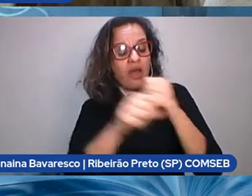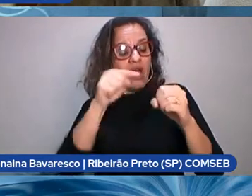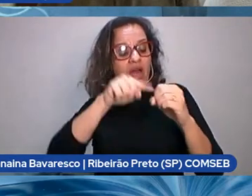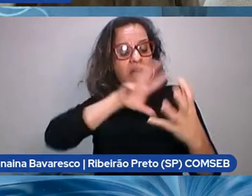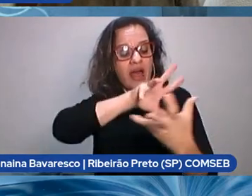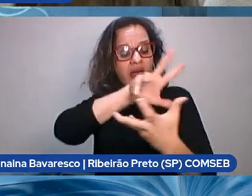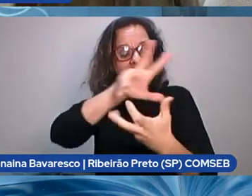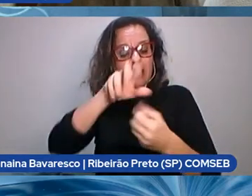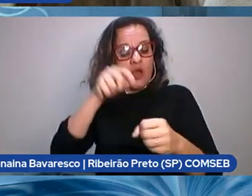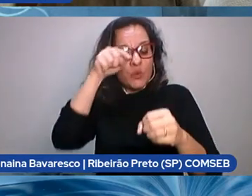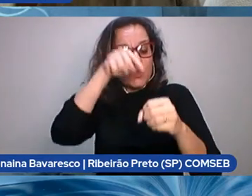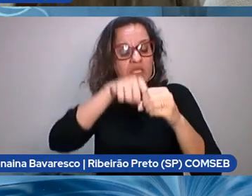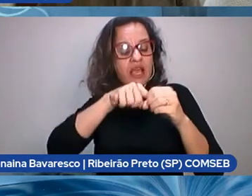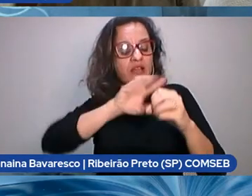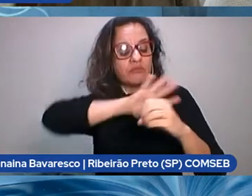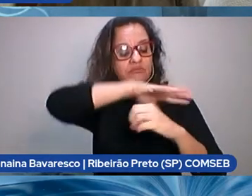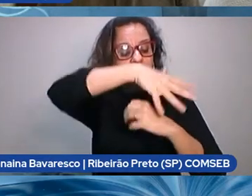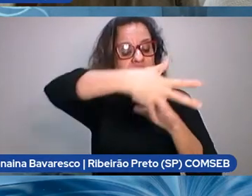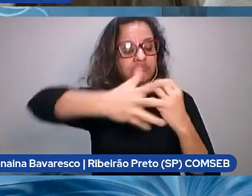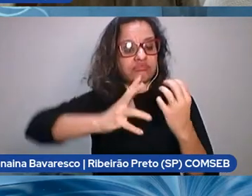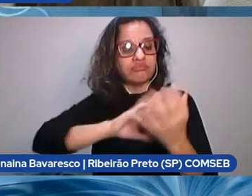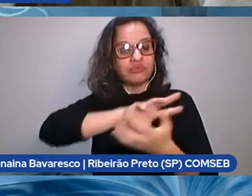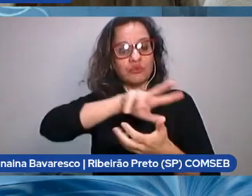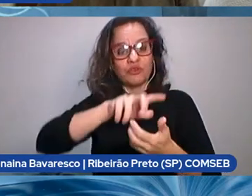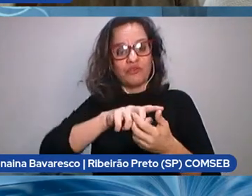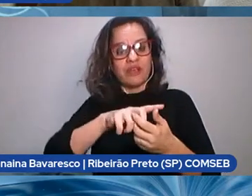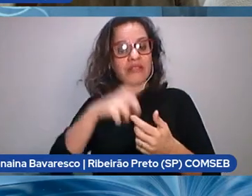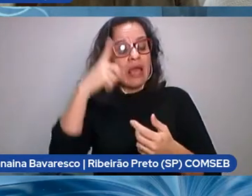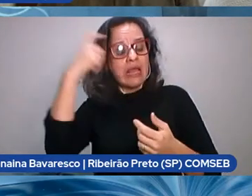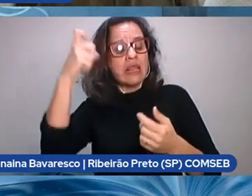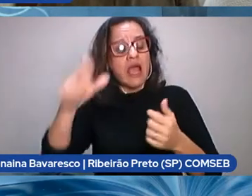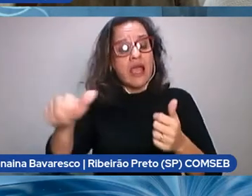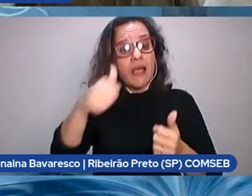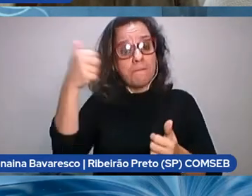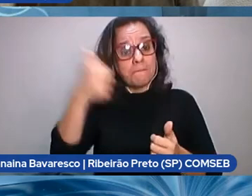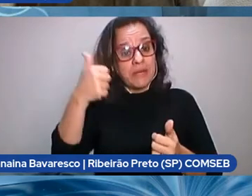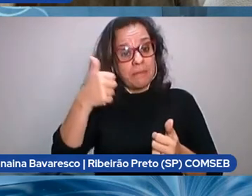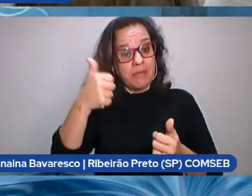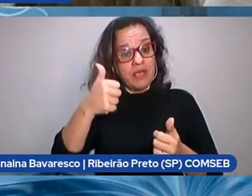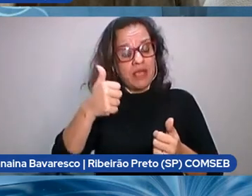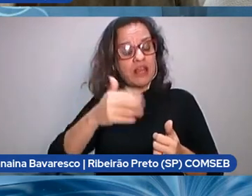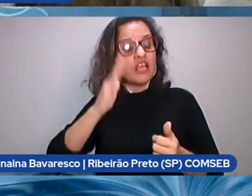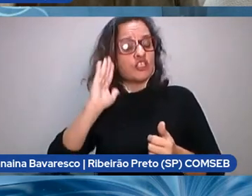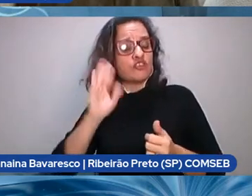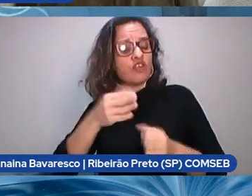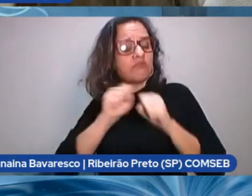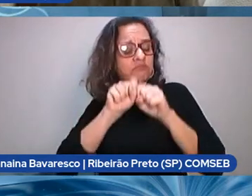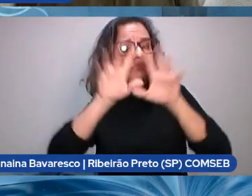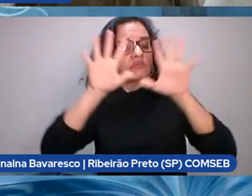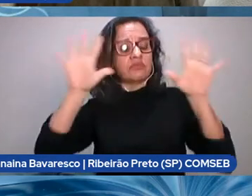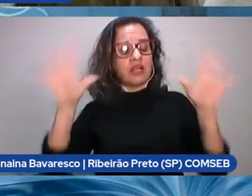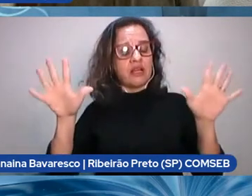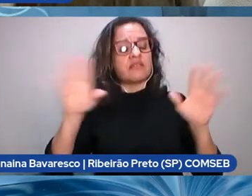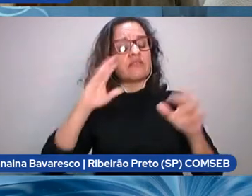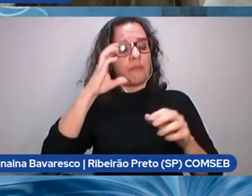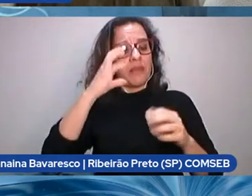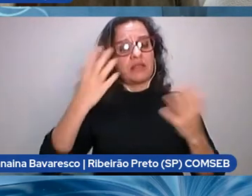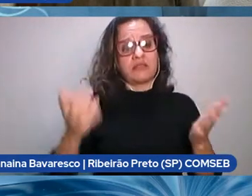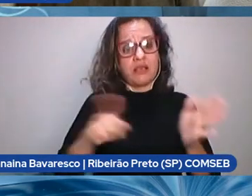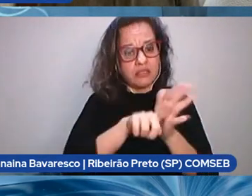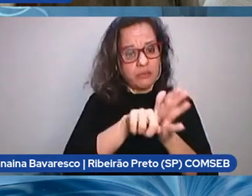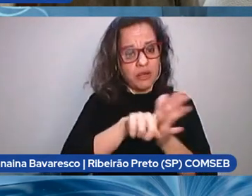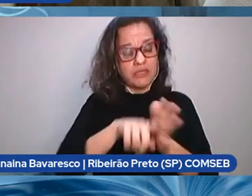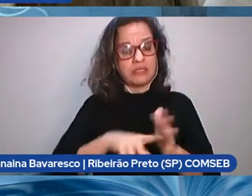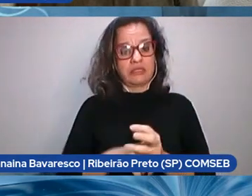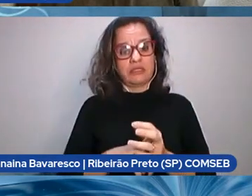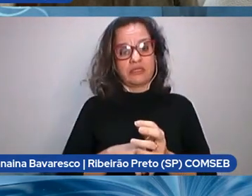isso são ideias primeiras que a gente teve, que já foram esclarecidas pela ciência. Então, a